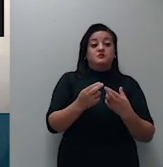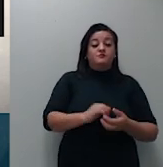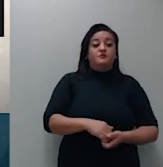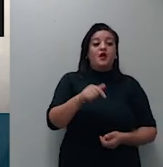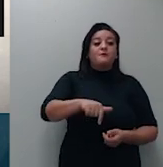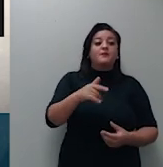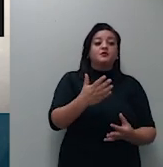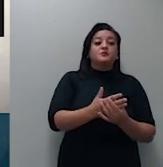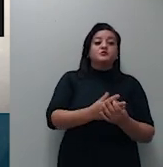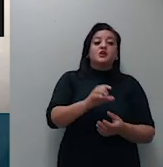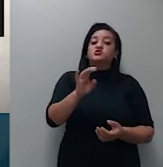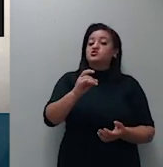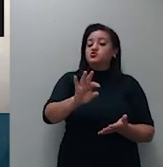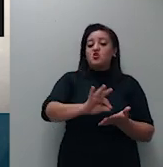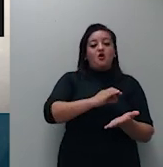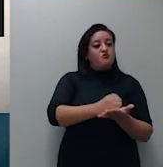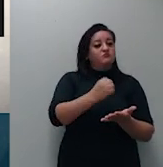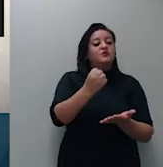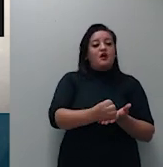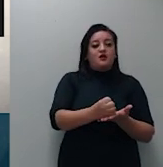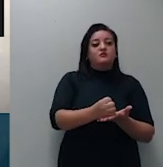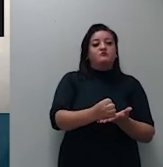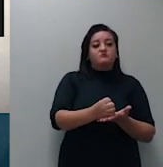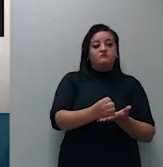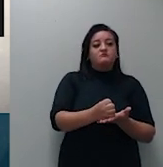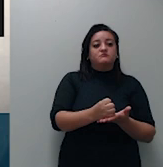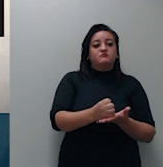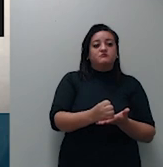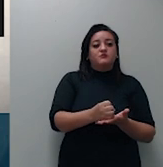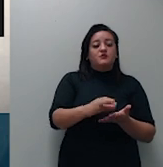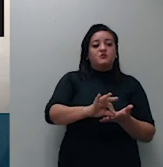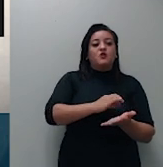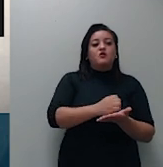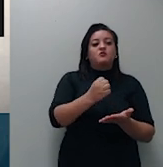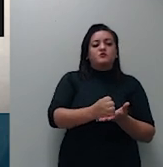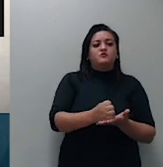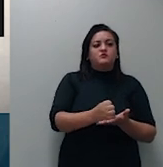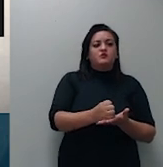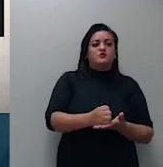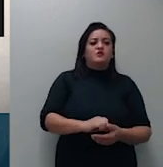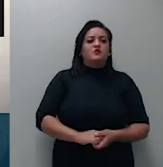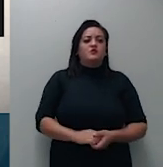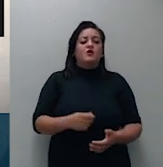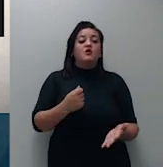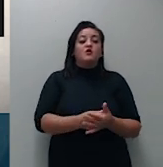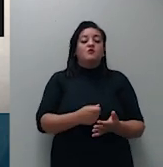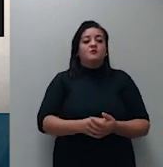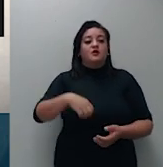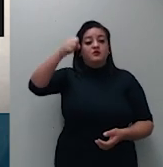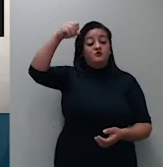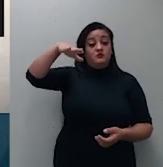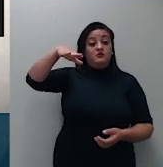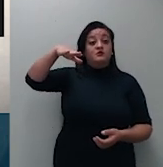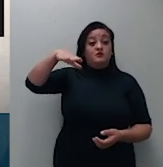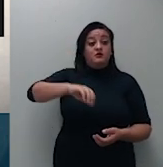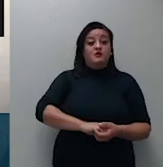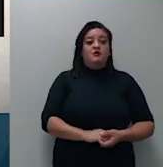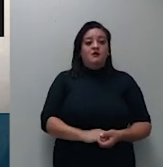que nesse caso é contrato né é contrato descobrir daí elétrica